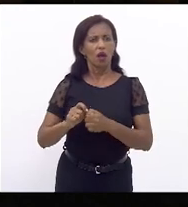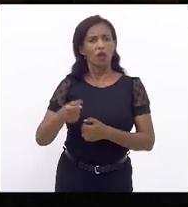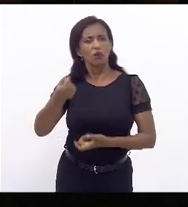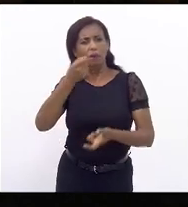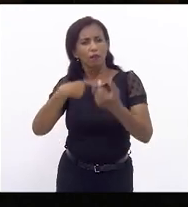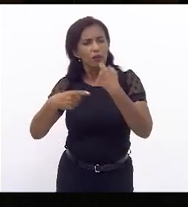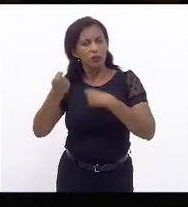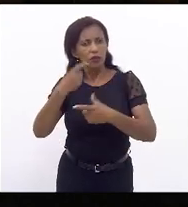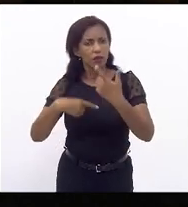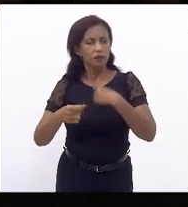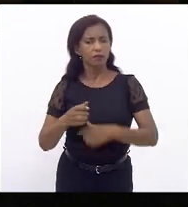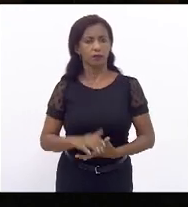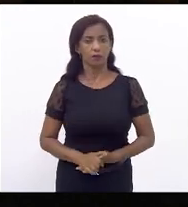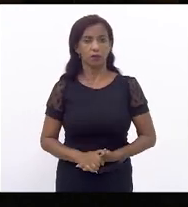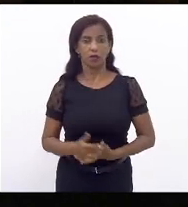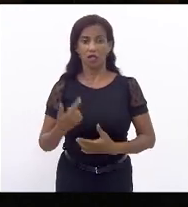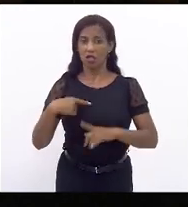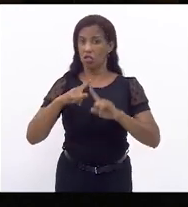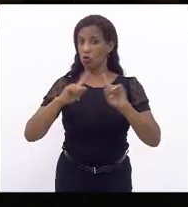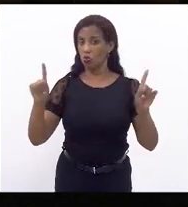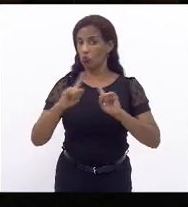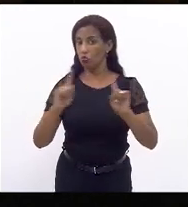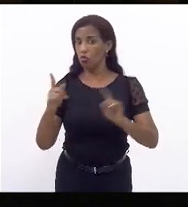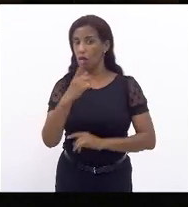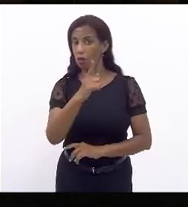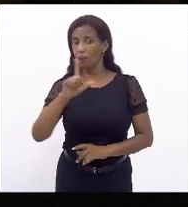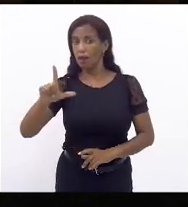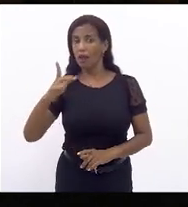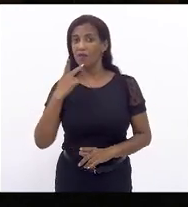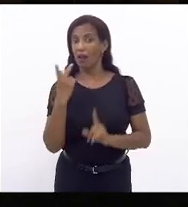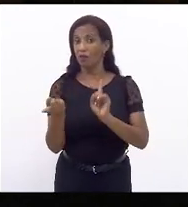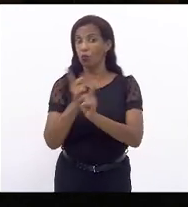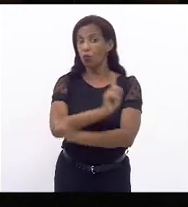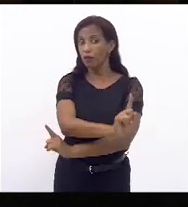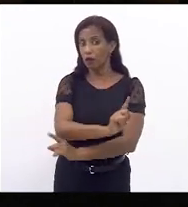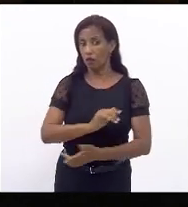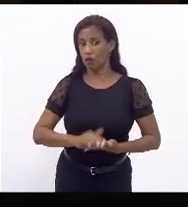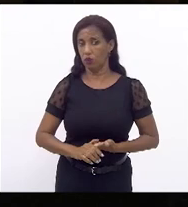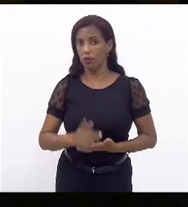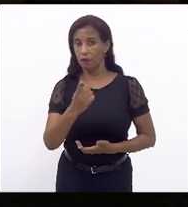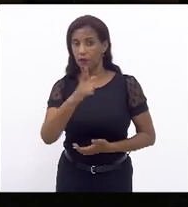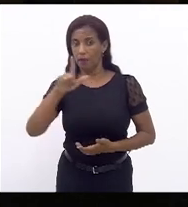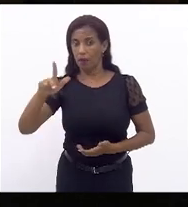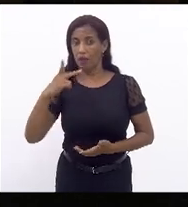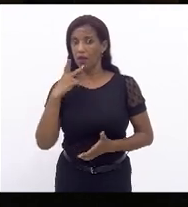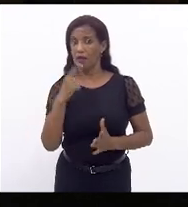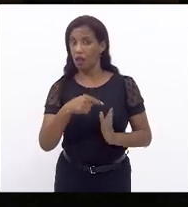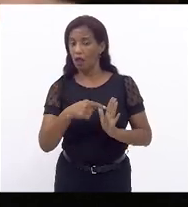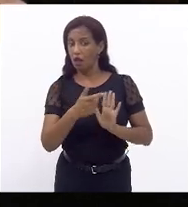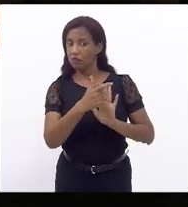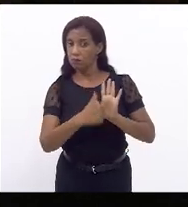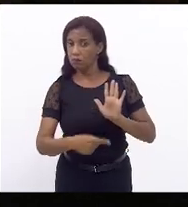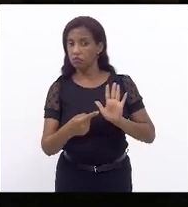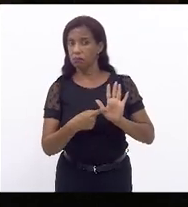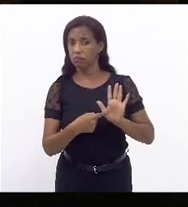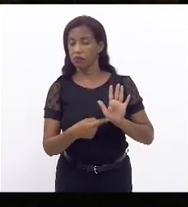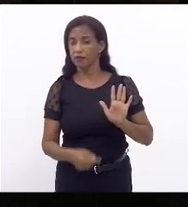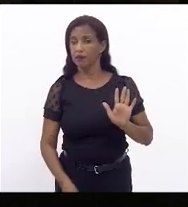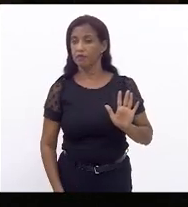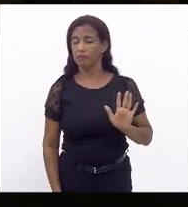dos medicamentos. Isso não está no PL. O PL dizia o contrário. O PL está lá claro, está escrito.